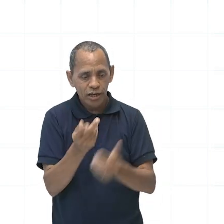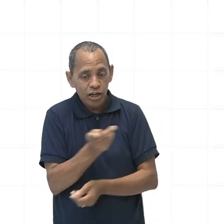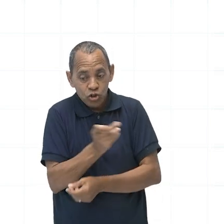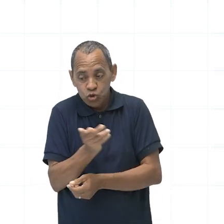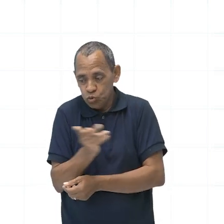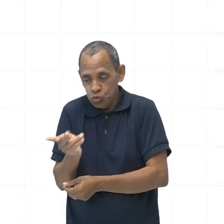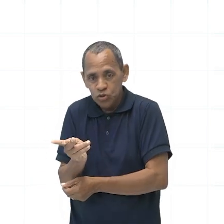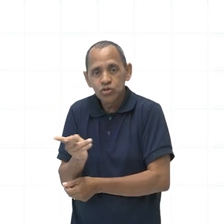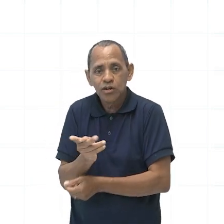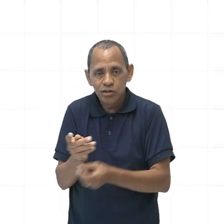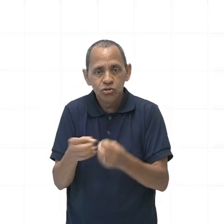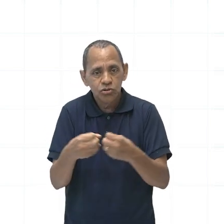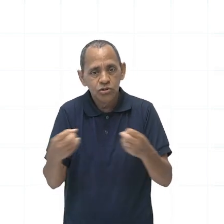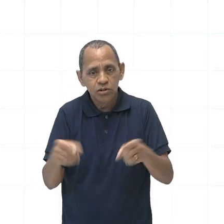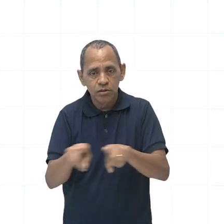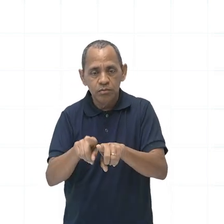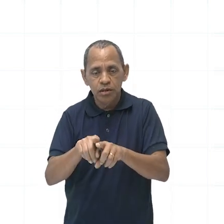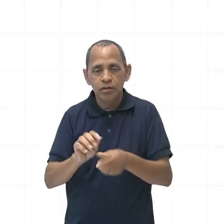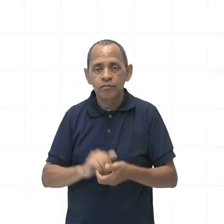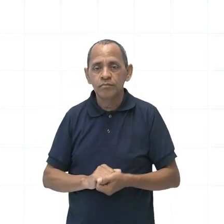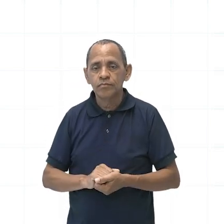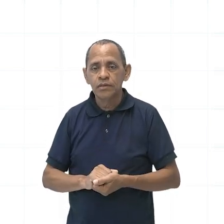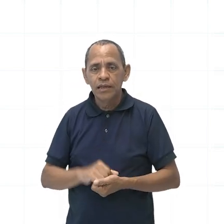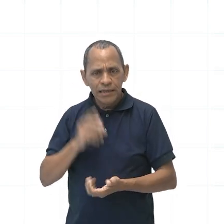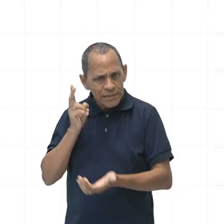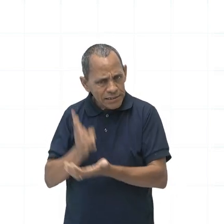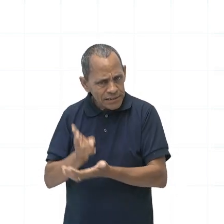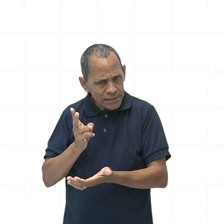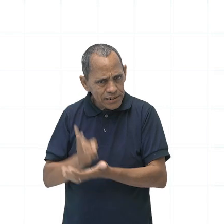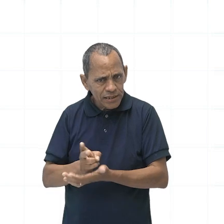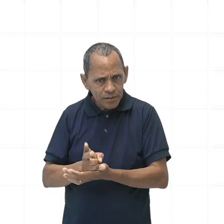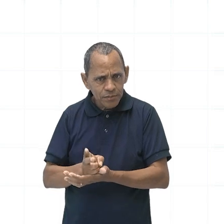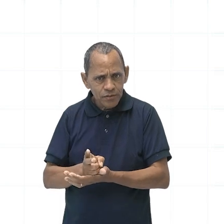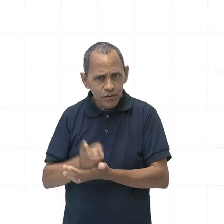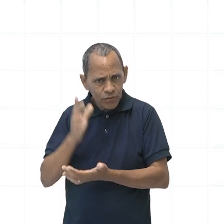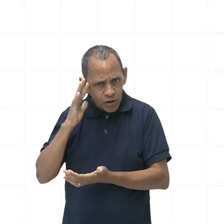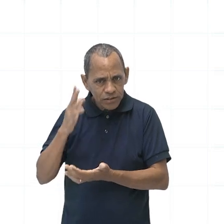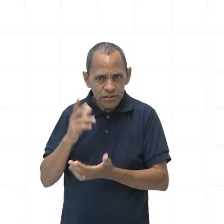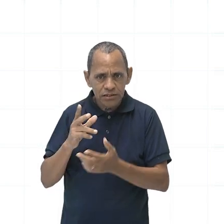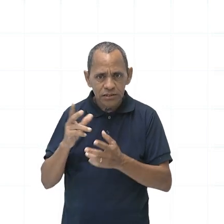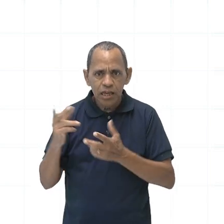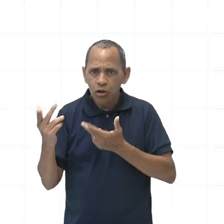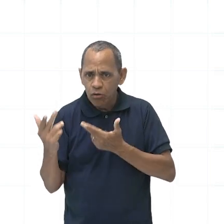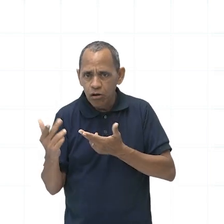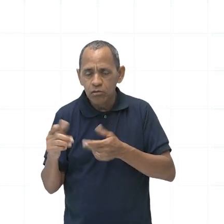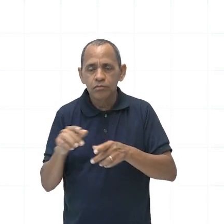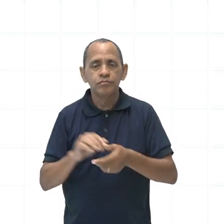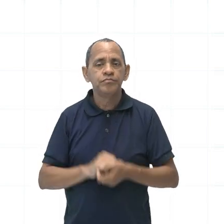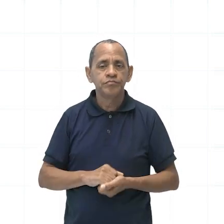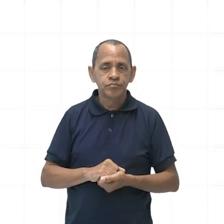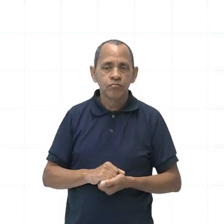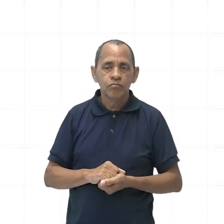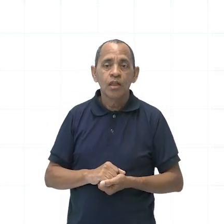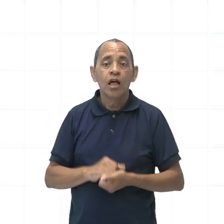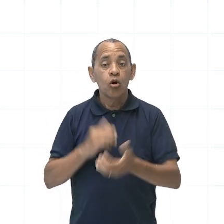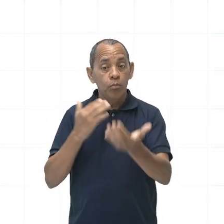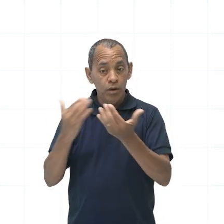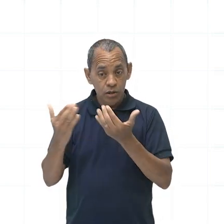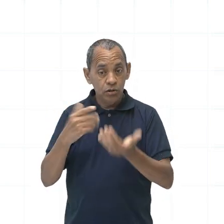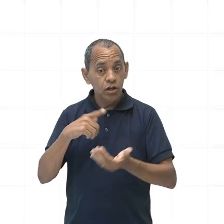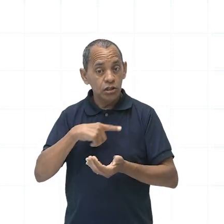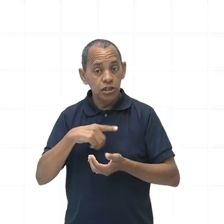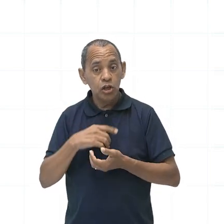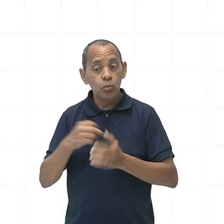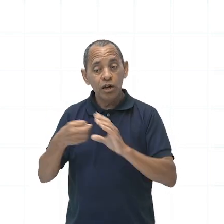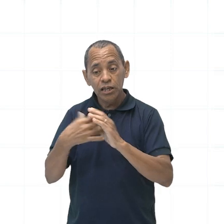de comparação. E aí, professora, é sempre assim que vai aparecer? Olha, as comparativas, elas têm uma